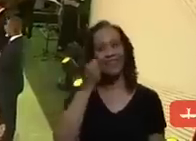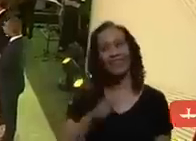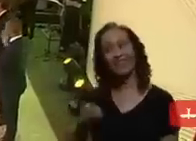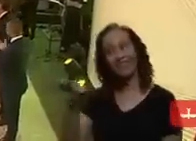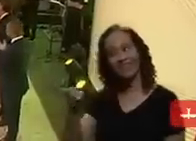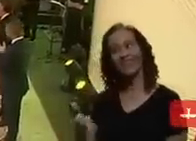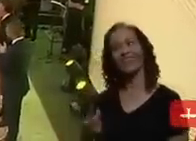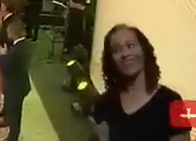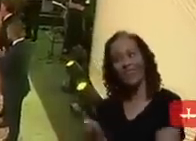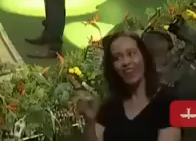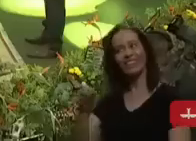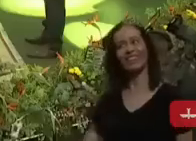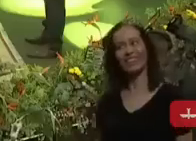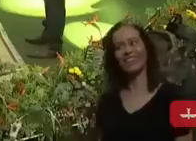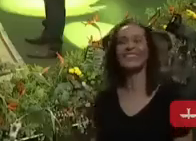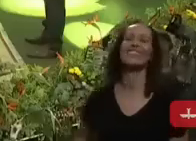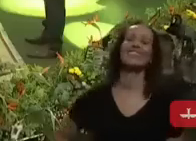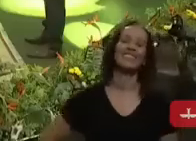Você é